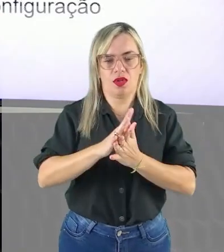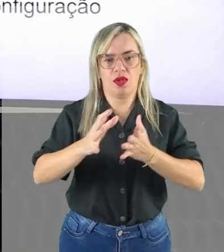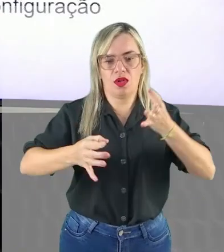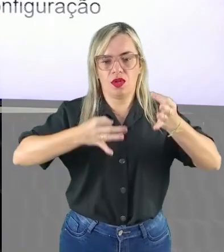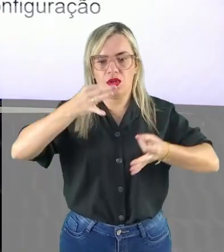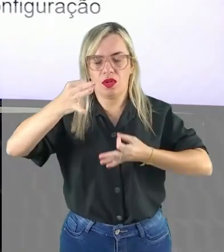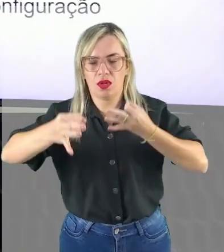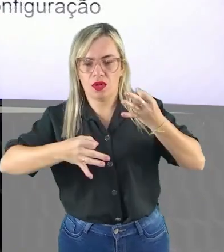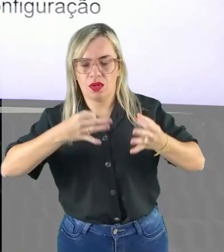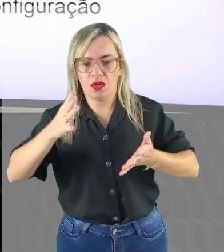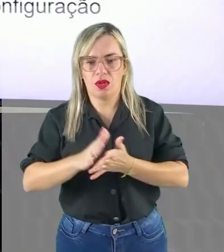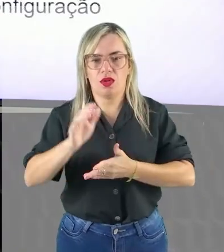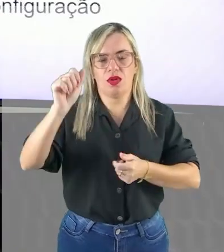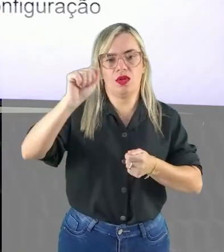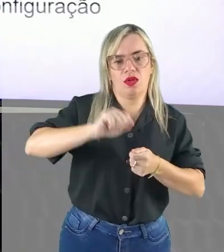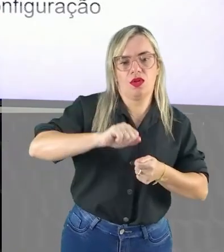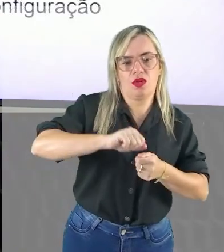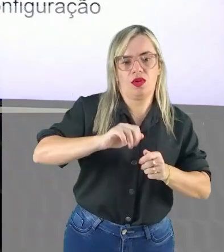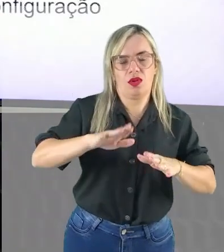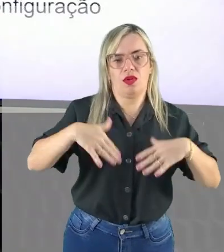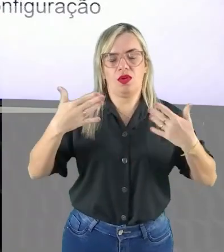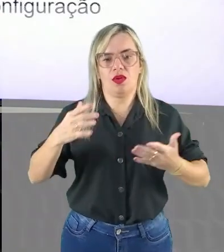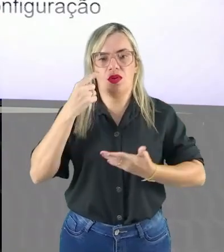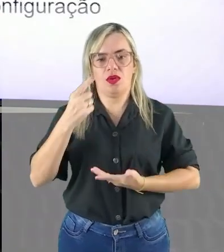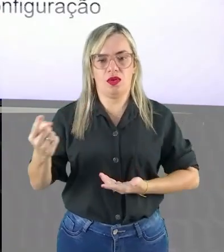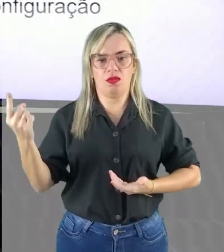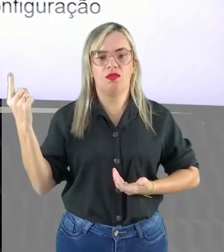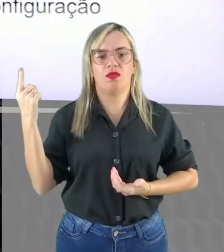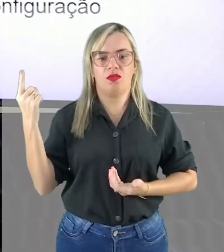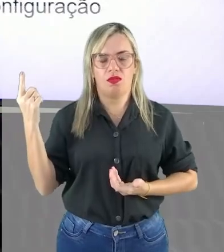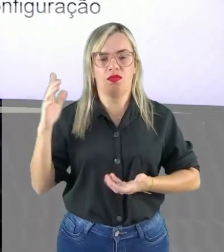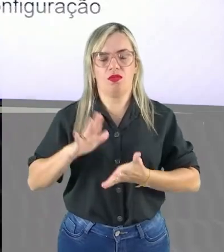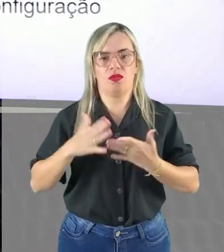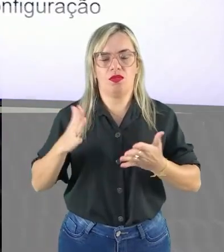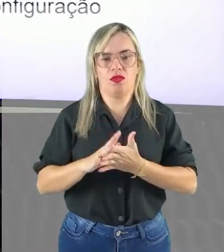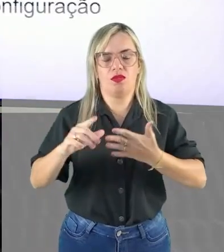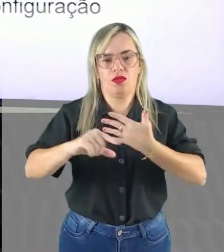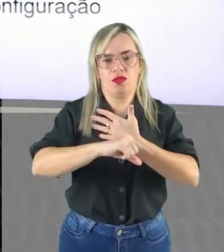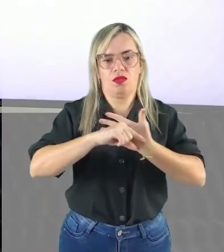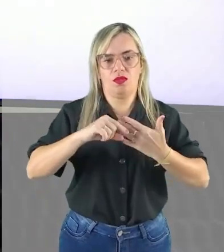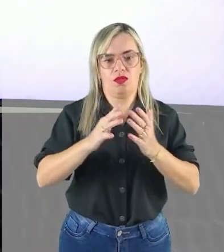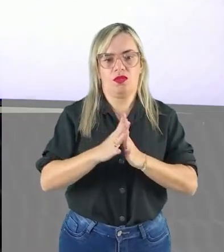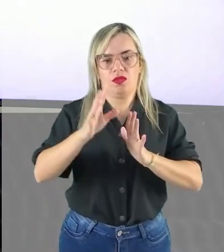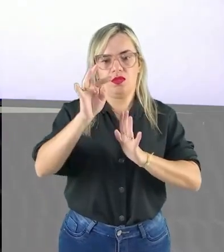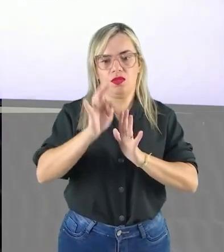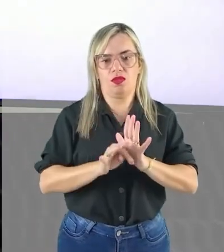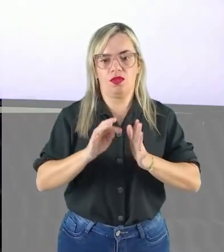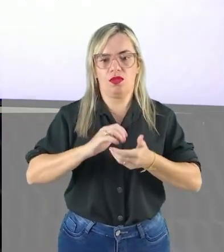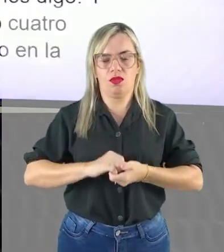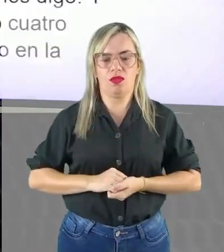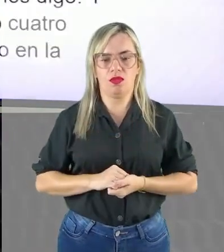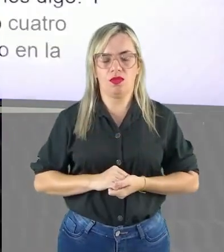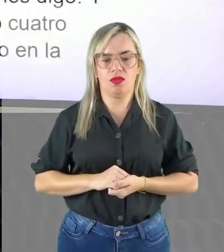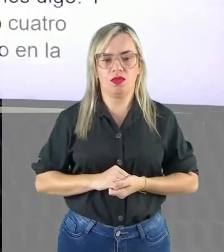ser, que vai ser feito através do autor no texto. Bora lá, o texto.